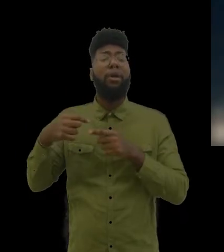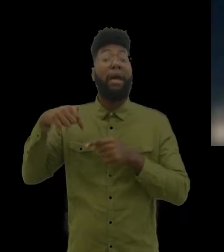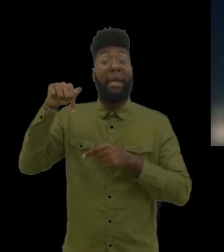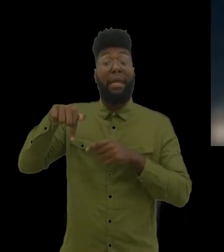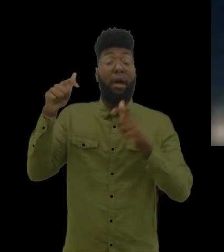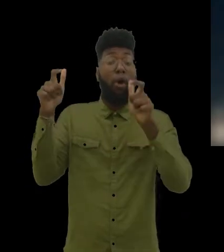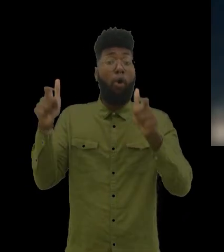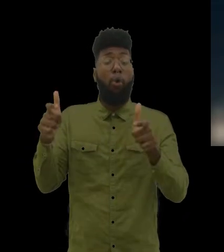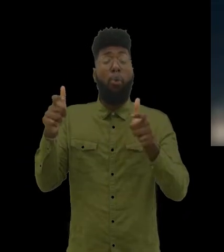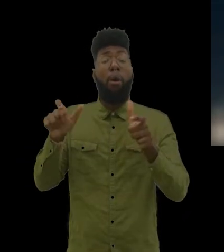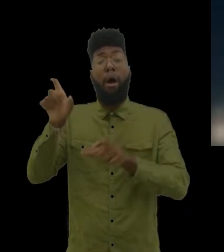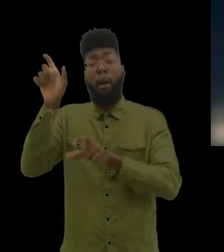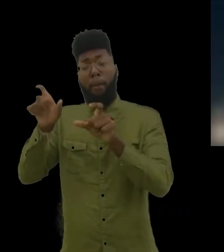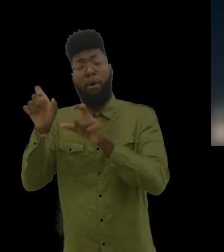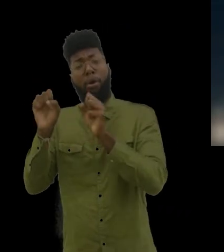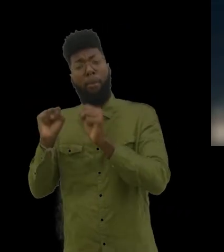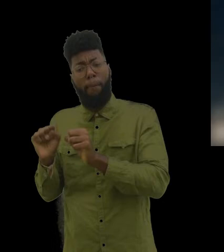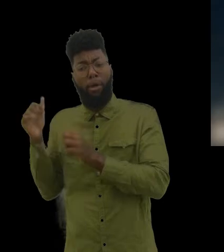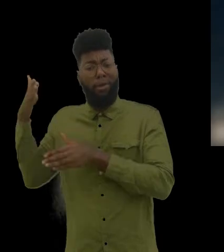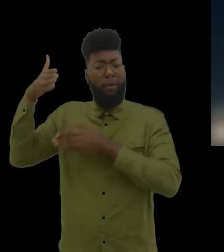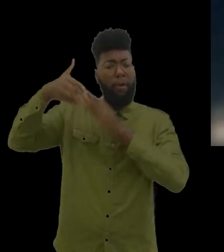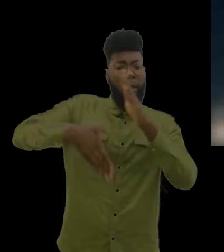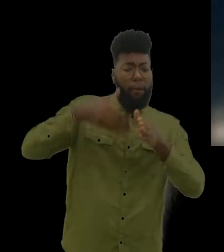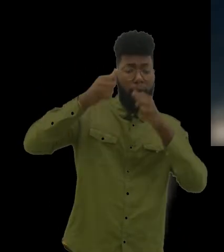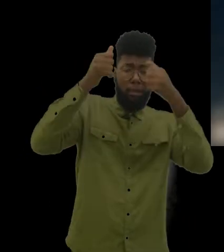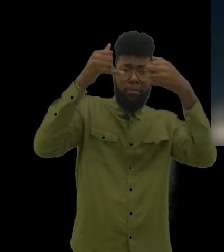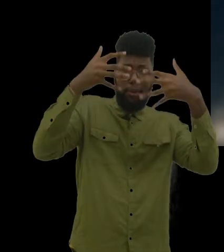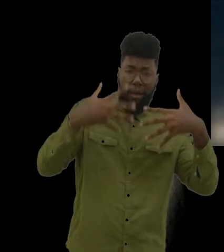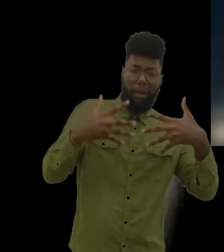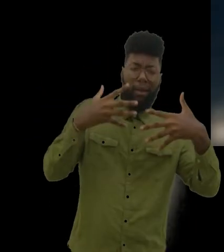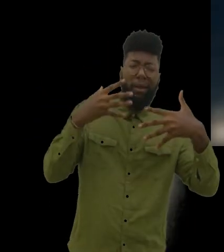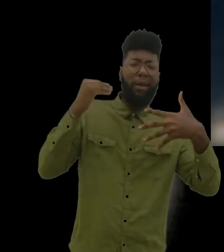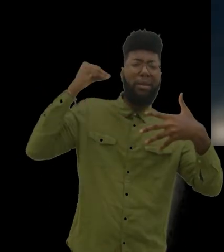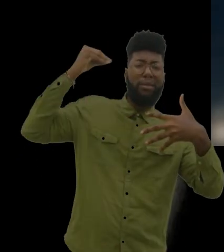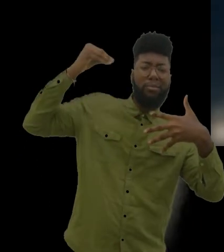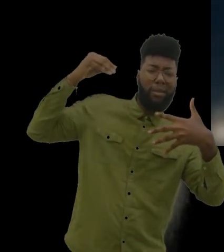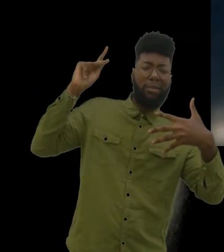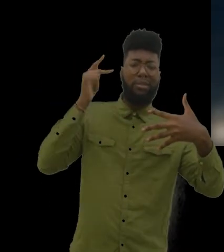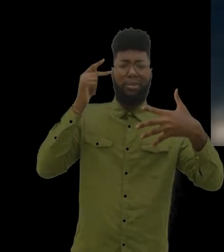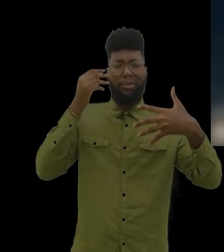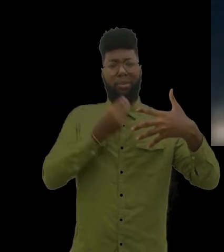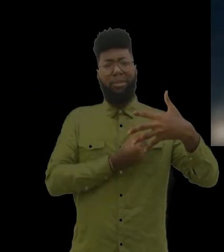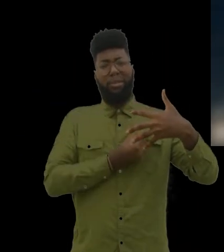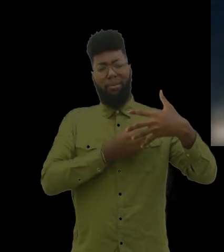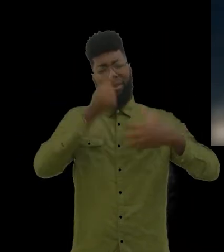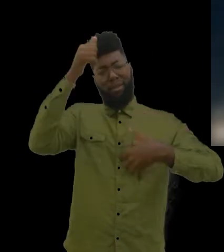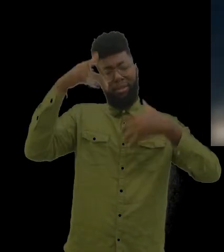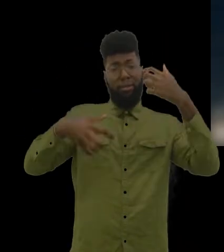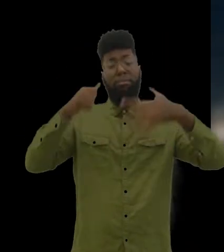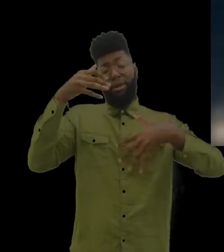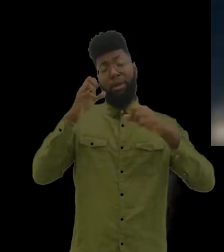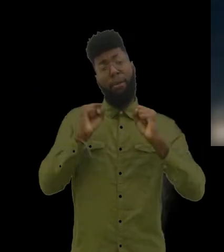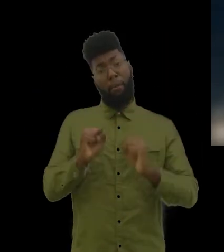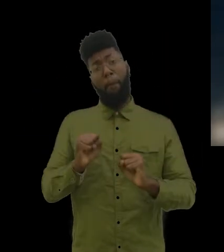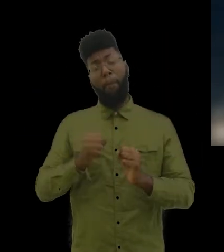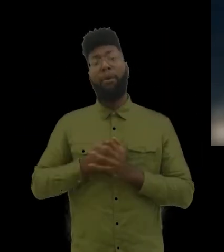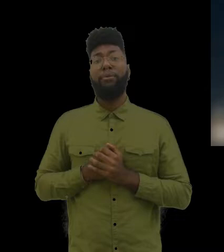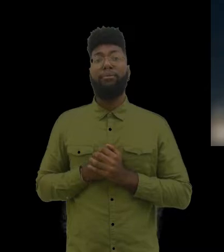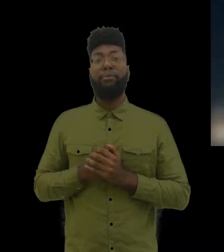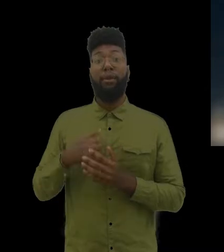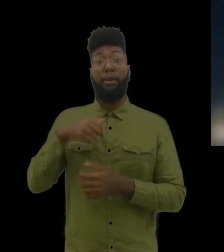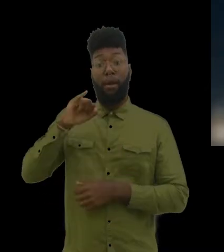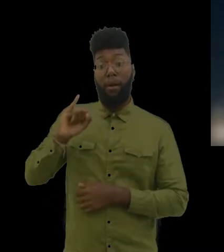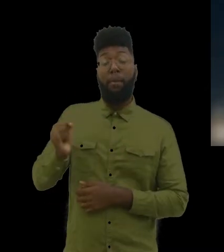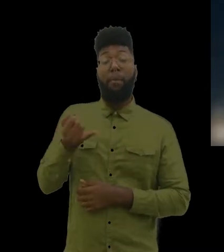pessoas poderem estar aqui contando essas histórias, né? Já aproveito então para te colocar... Eu